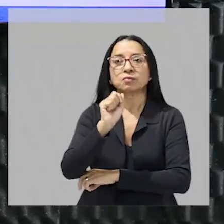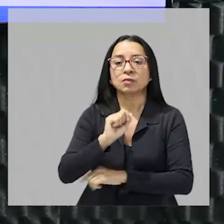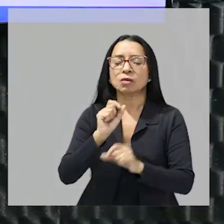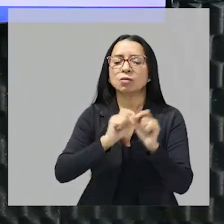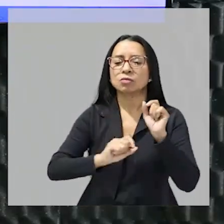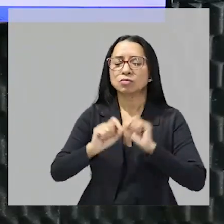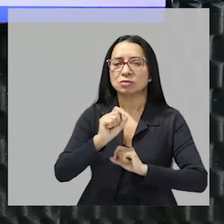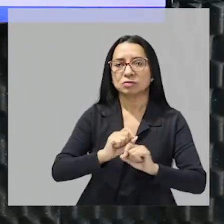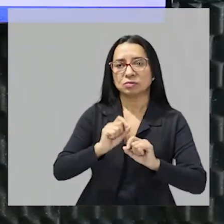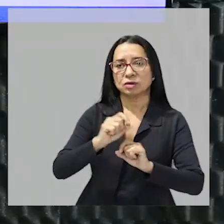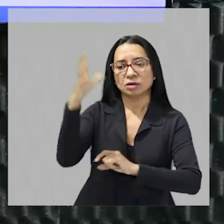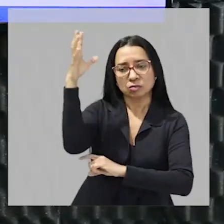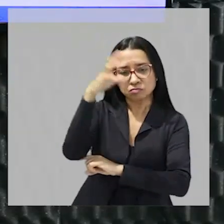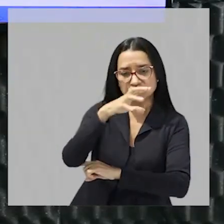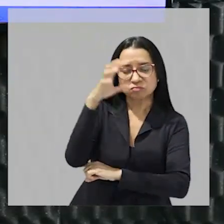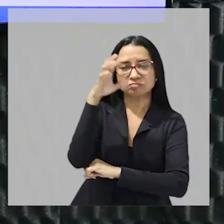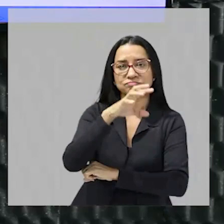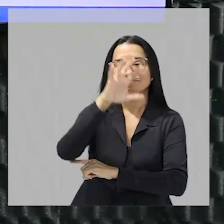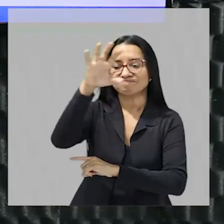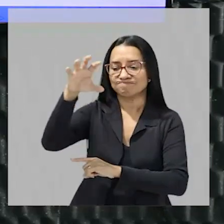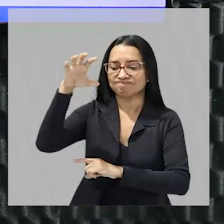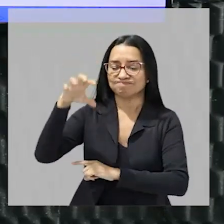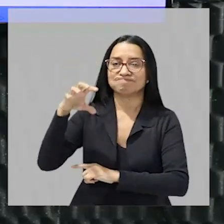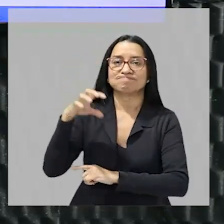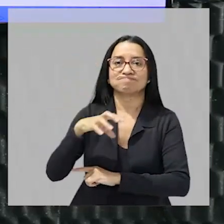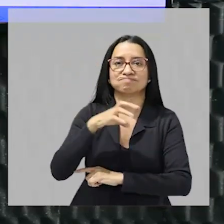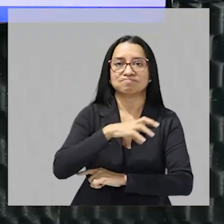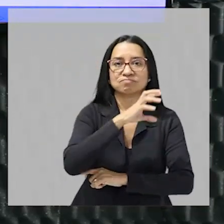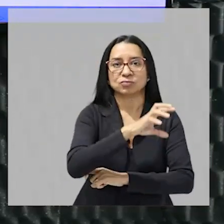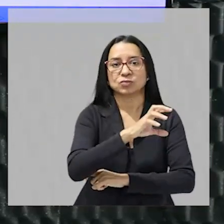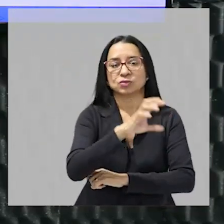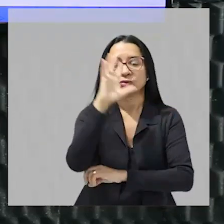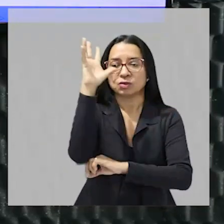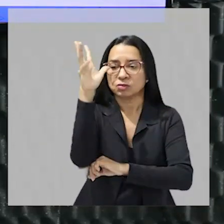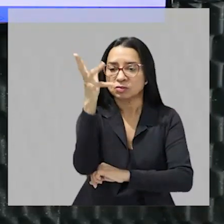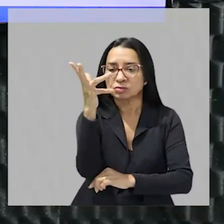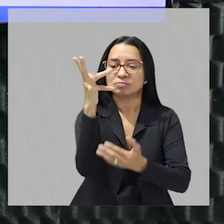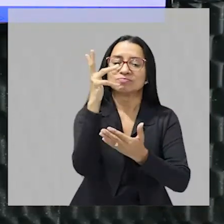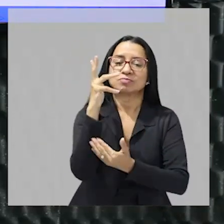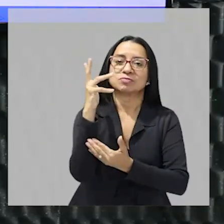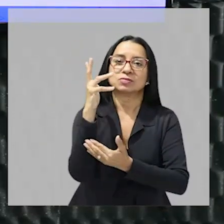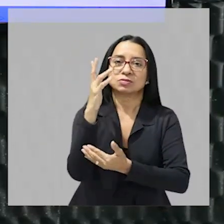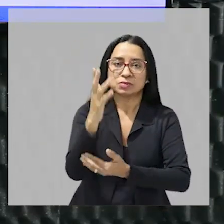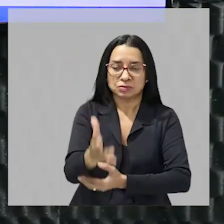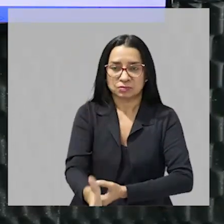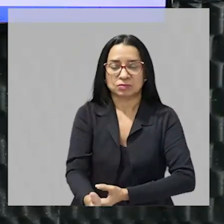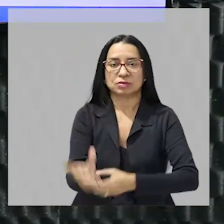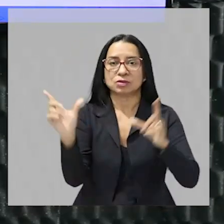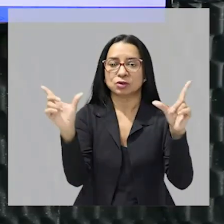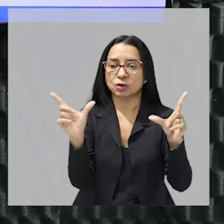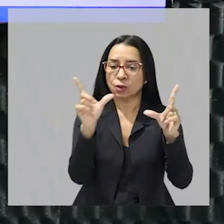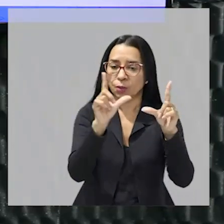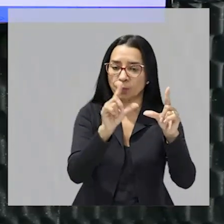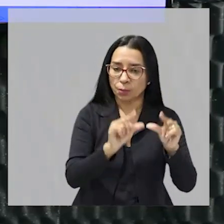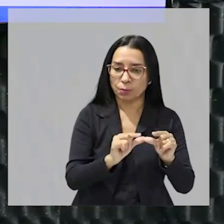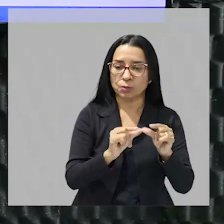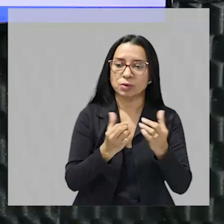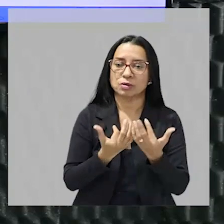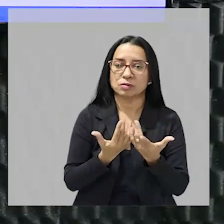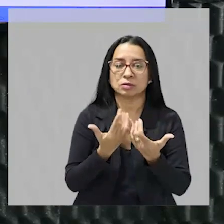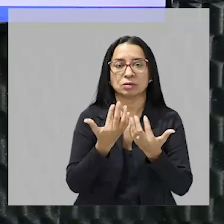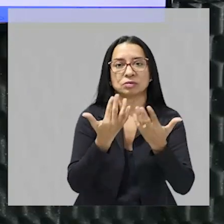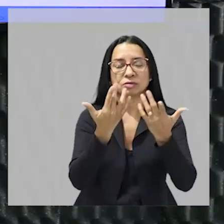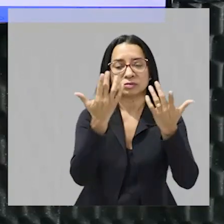levando o quê? Chuva, tá? Quando eu desmato a floresta, eu estou diminuindo o quê? A